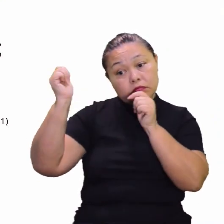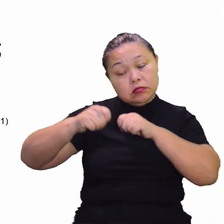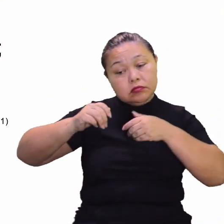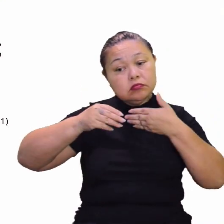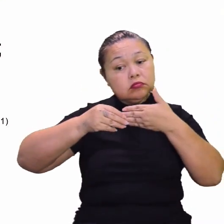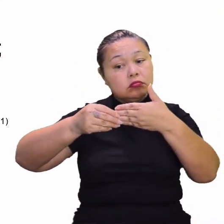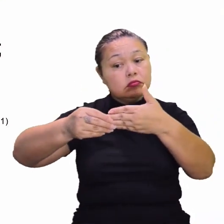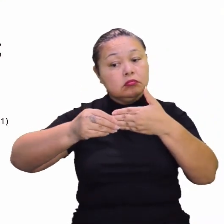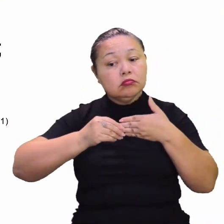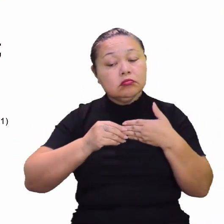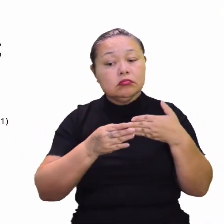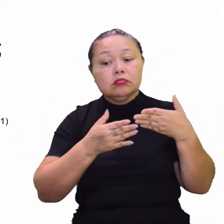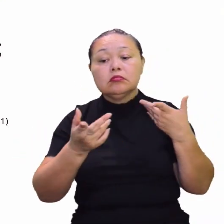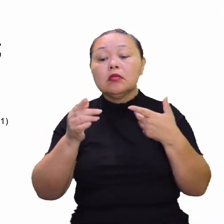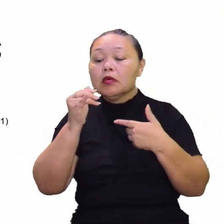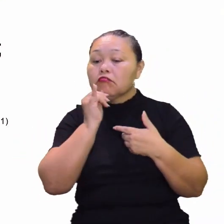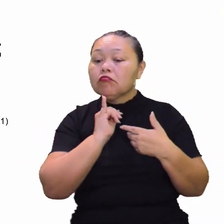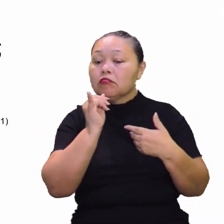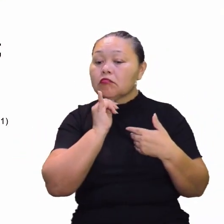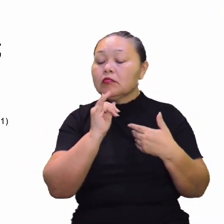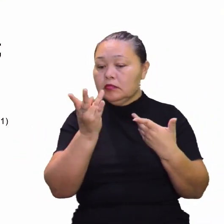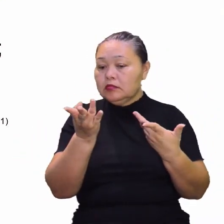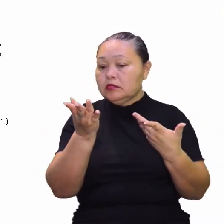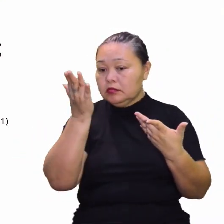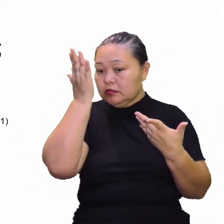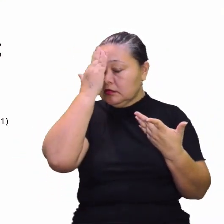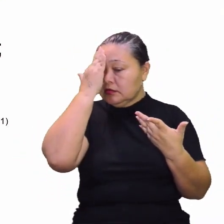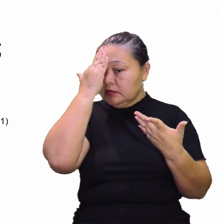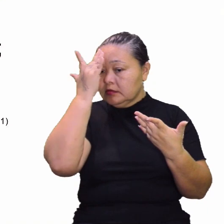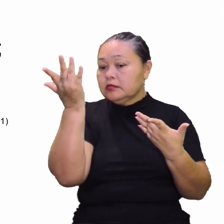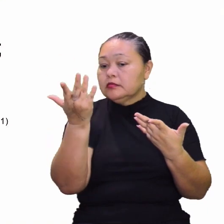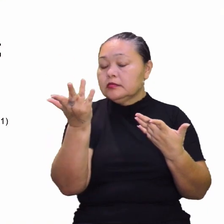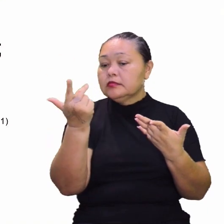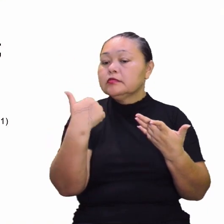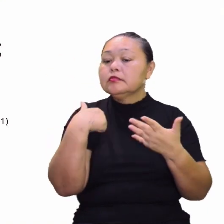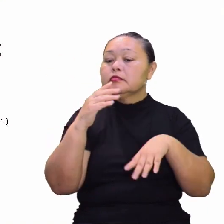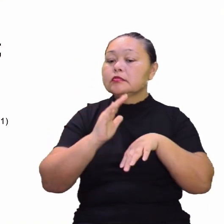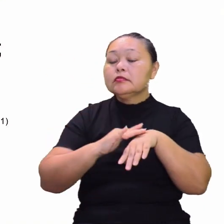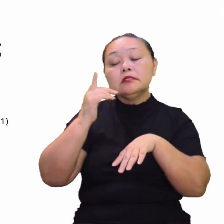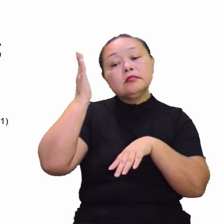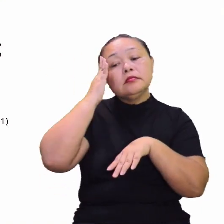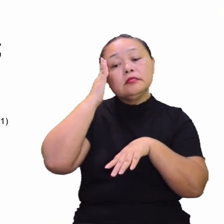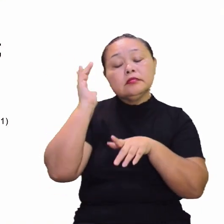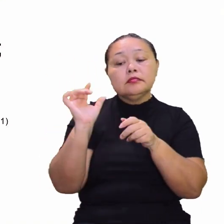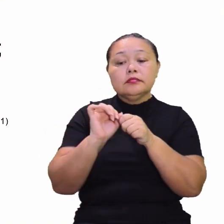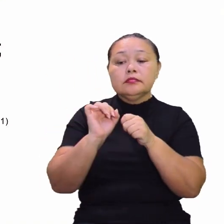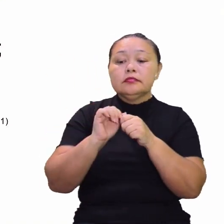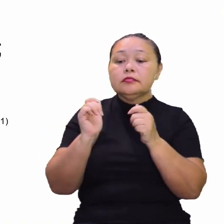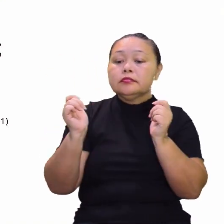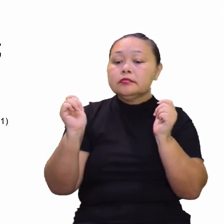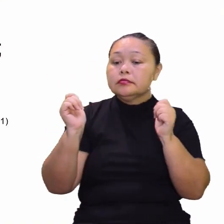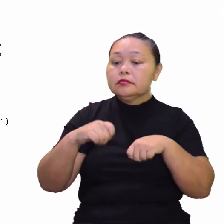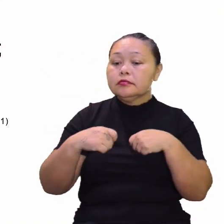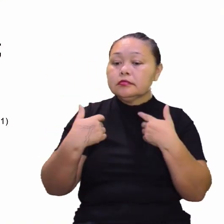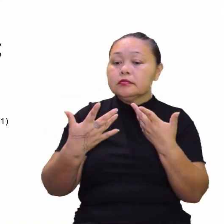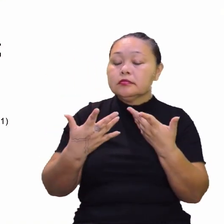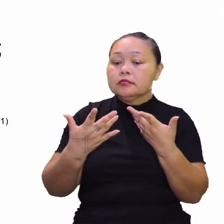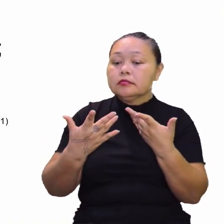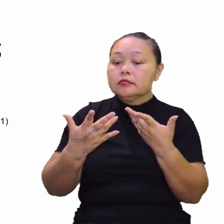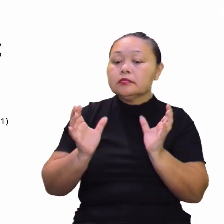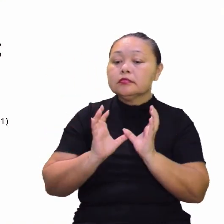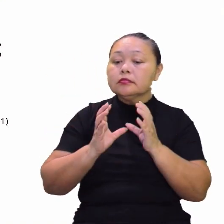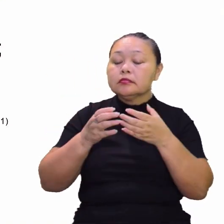hidrovias. E um exemplo que só para você ter uma ideia, que agora que eu falei que ia falar sobre a questão da capacidade, né?